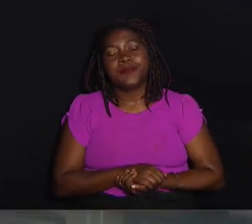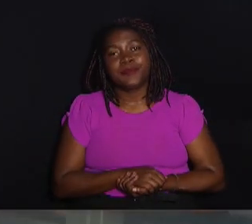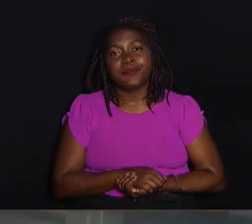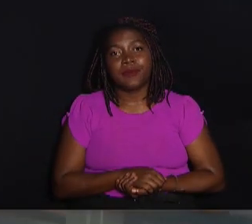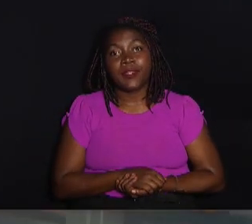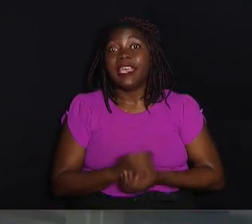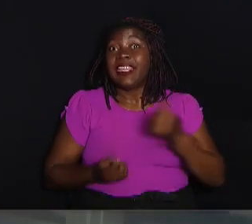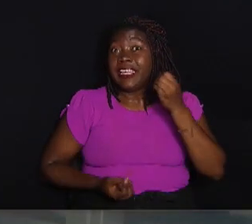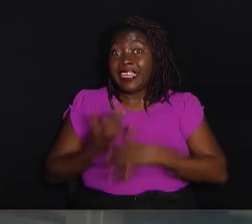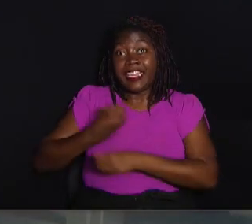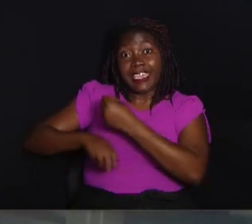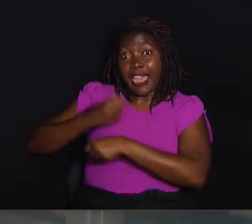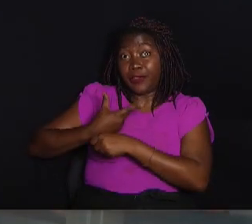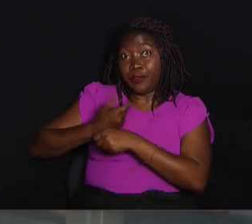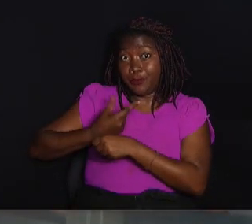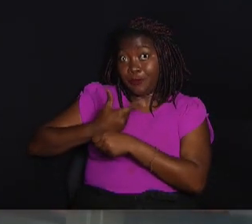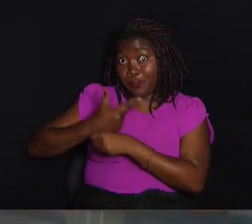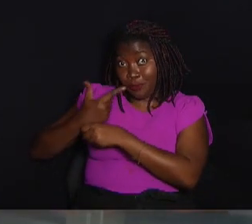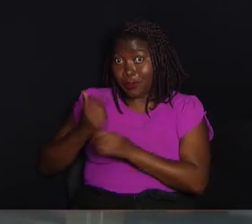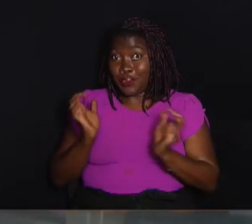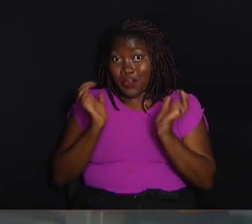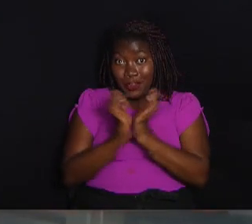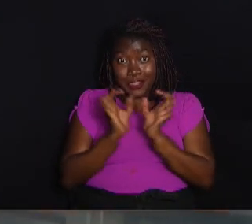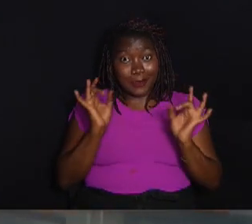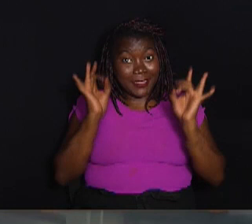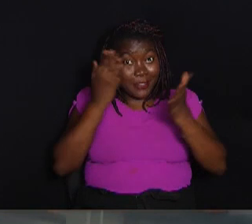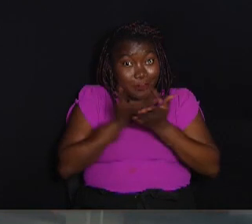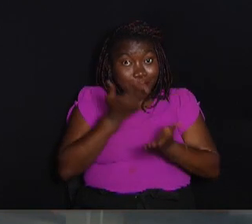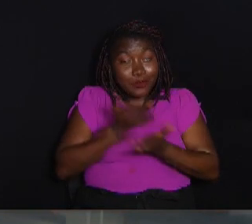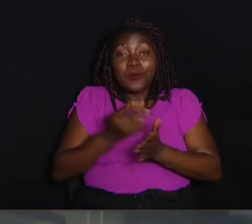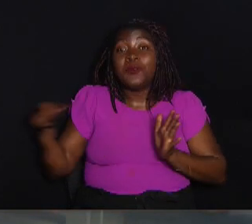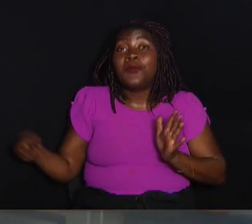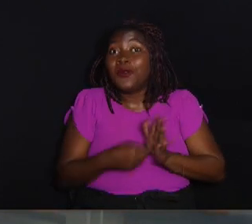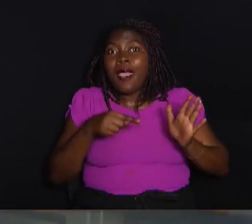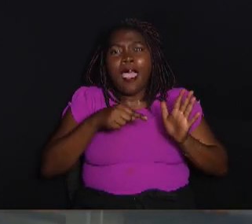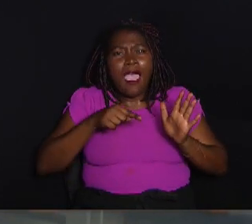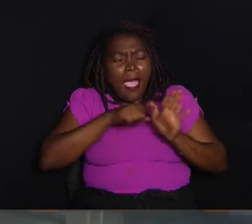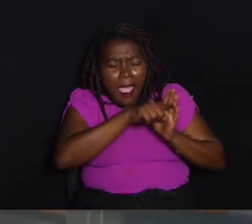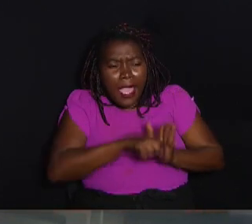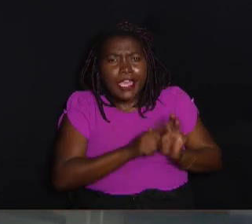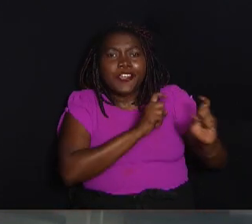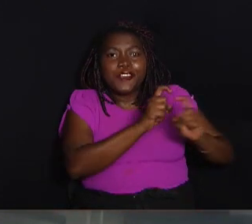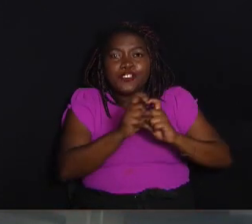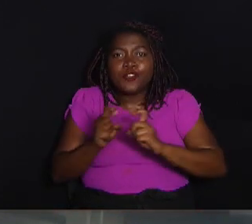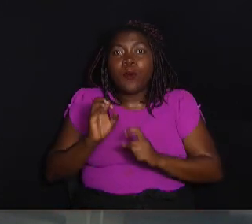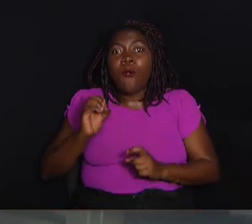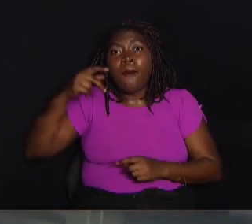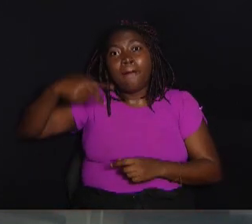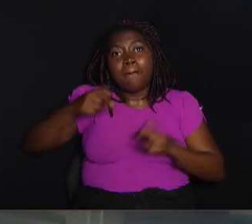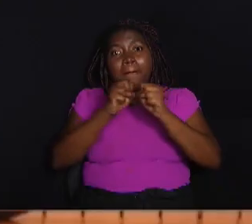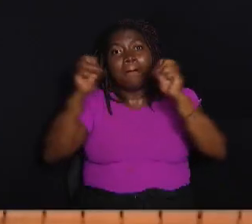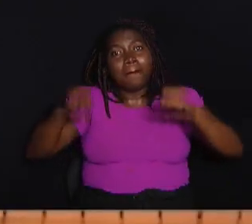criada em 2022 a comissão especial de estudos teve a finalidade de analisar e discutir a operação do sistema de